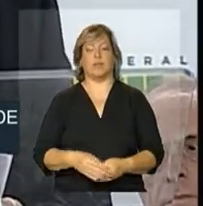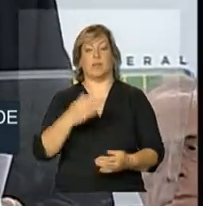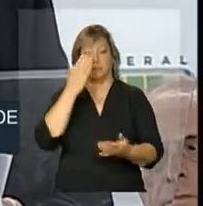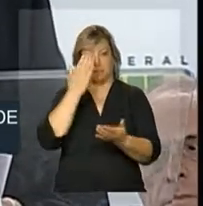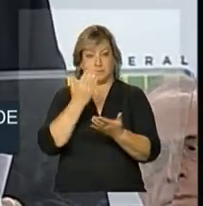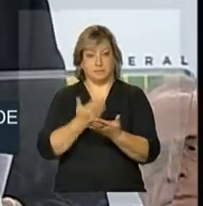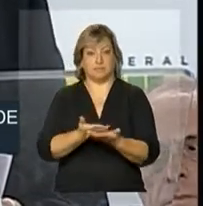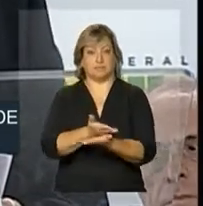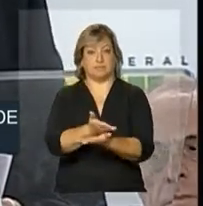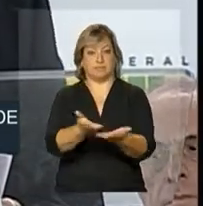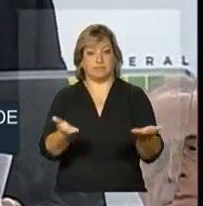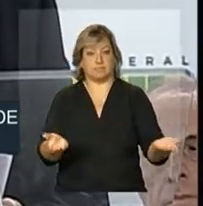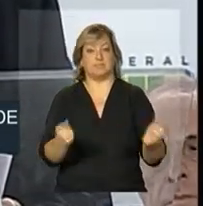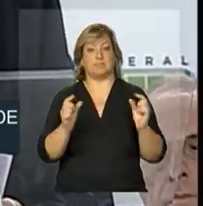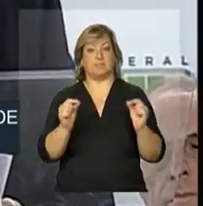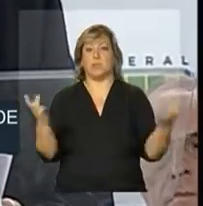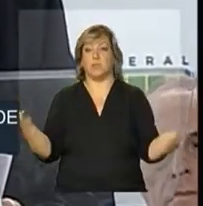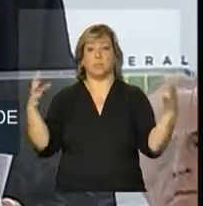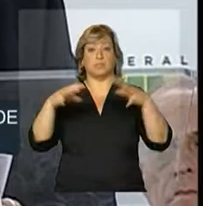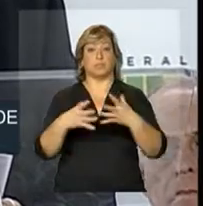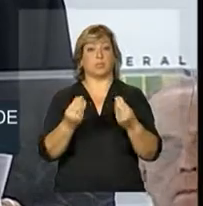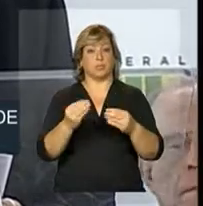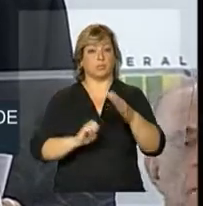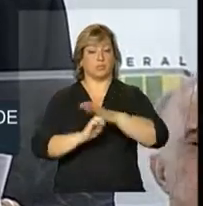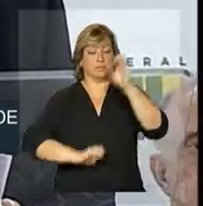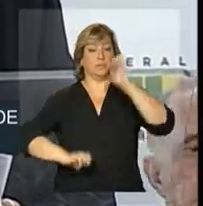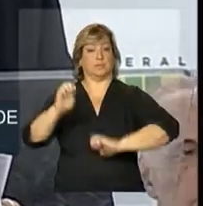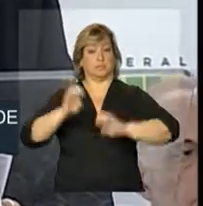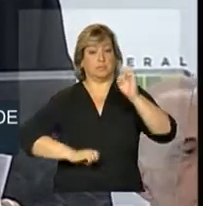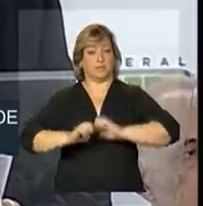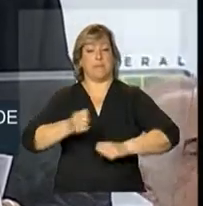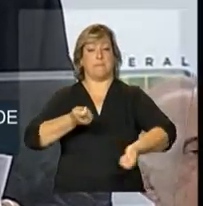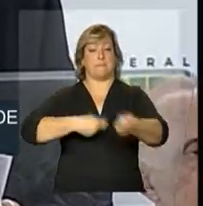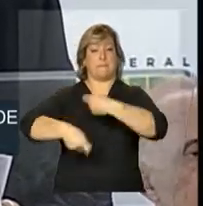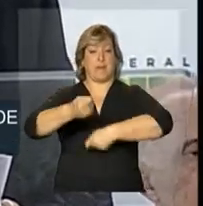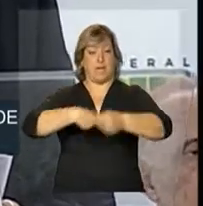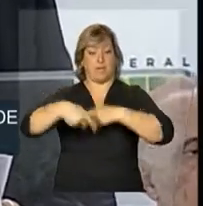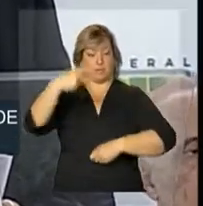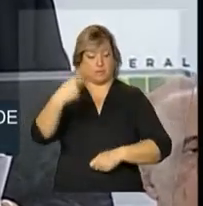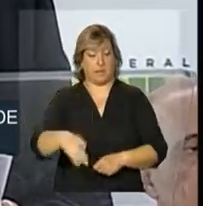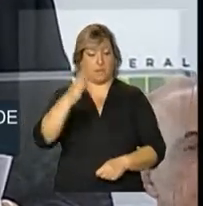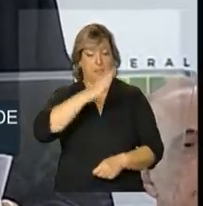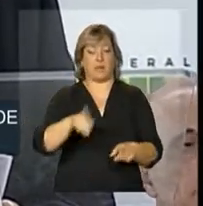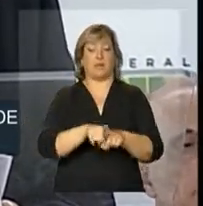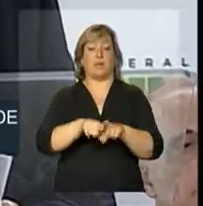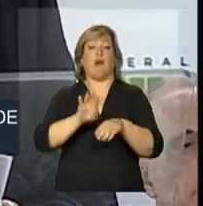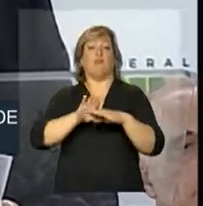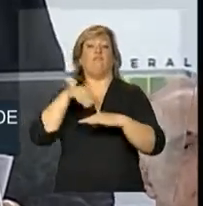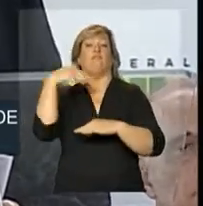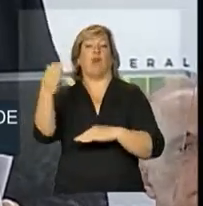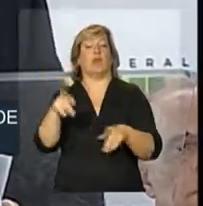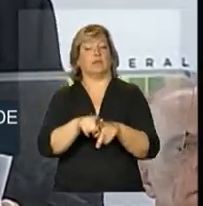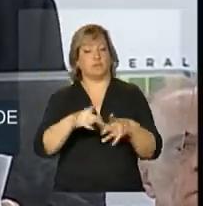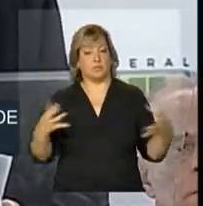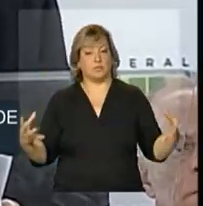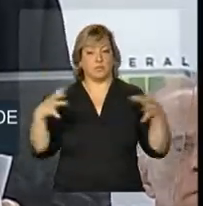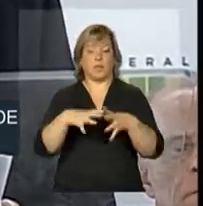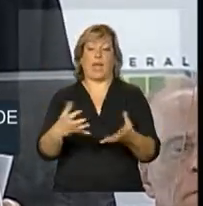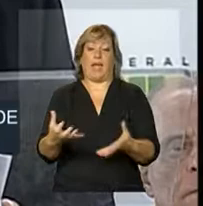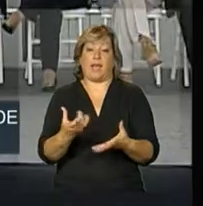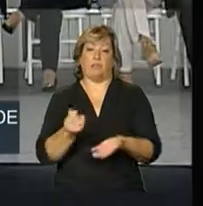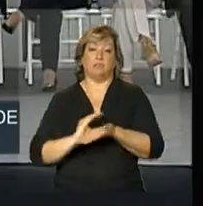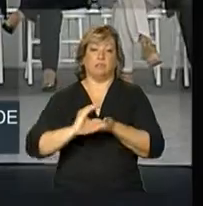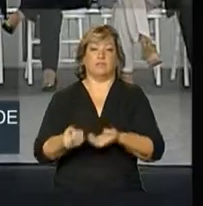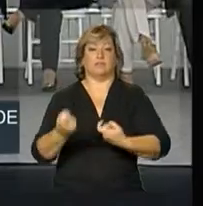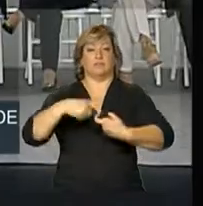Credibilidade que atraiu grandes empresas do mercado nacional e internacional, que estão investindo ou querem investir no